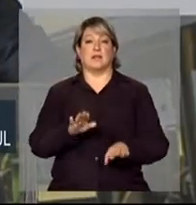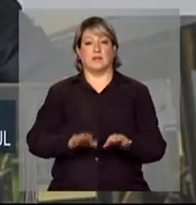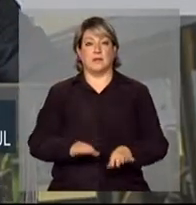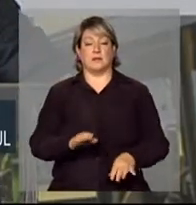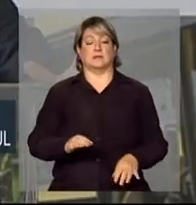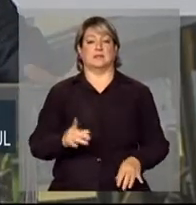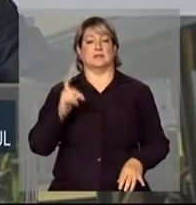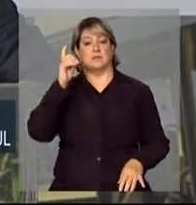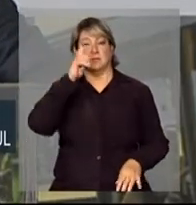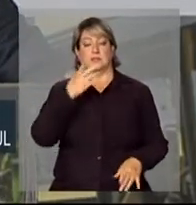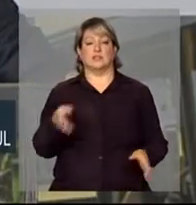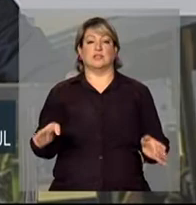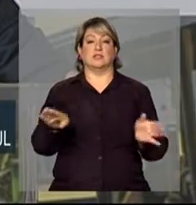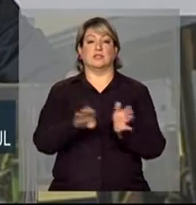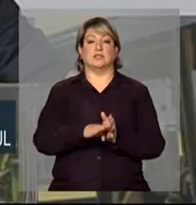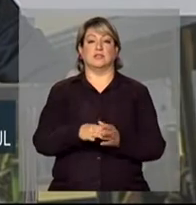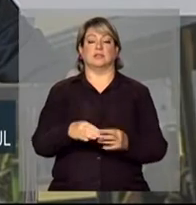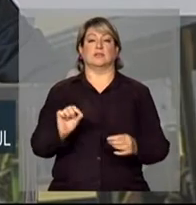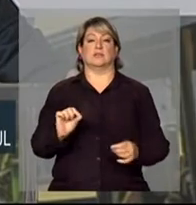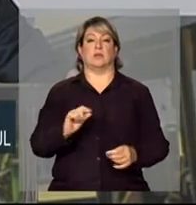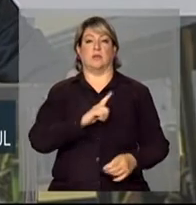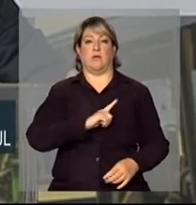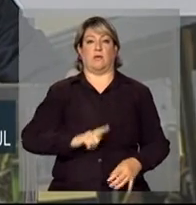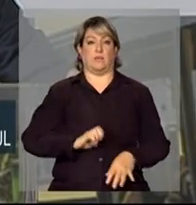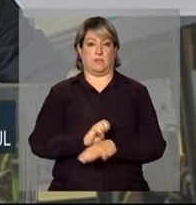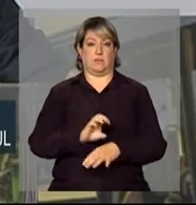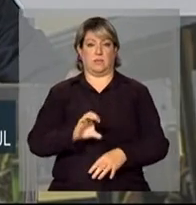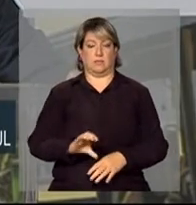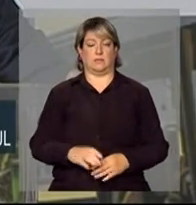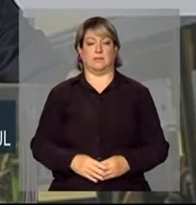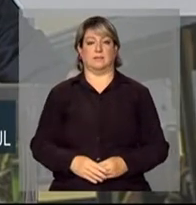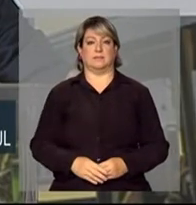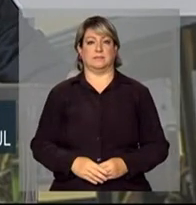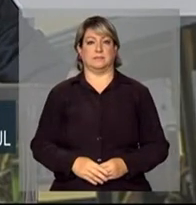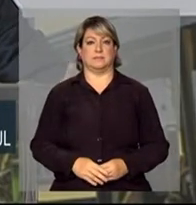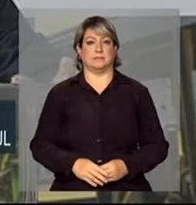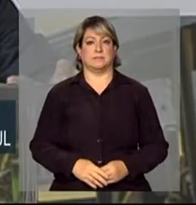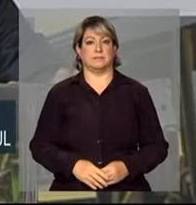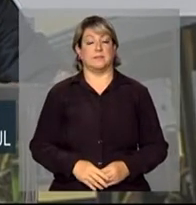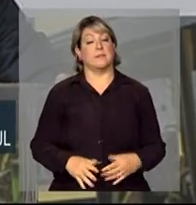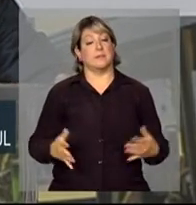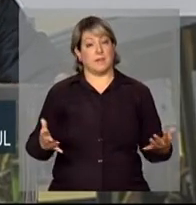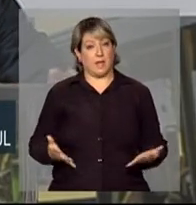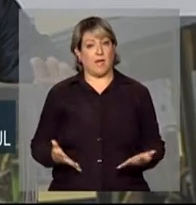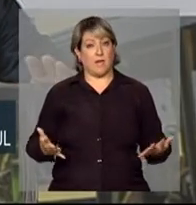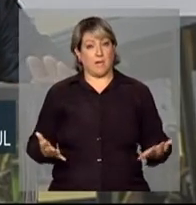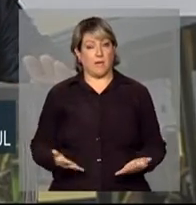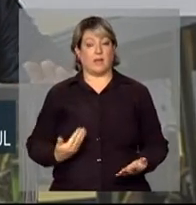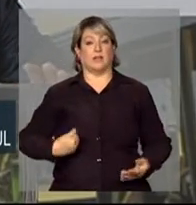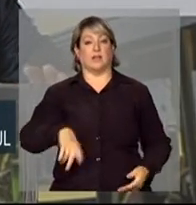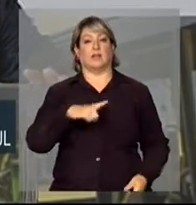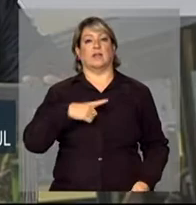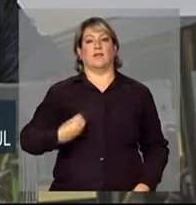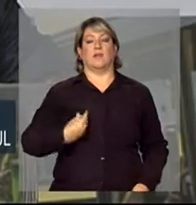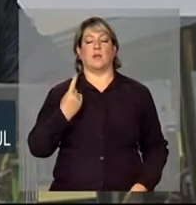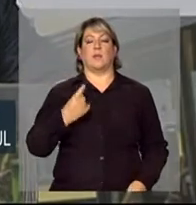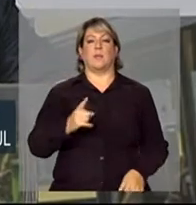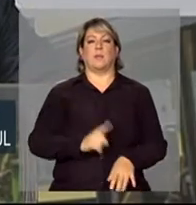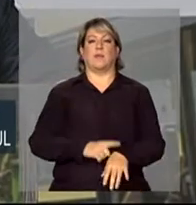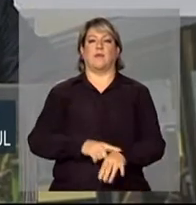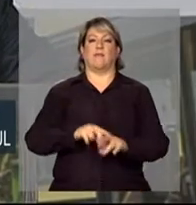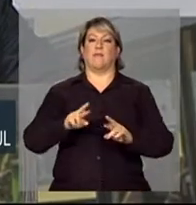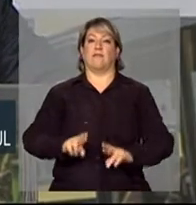políticas do momento, em chegar até o governo do estado. E agora nós vivemos uma circunstância